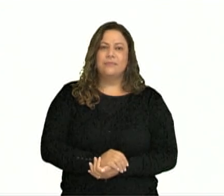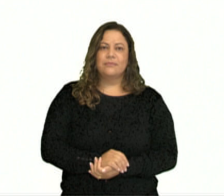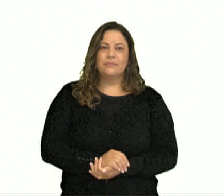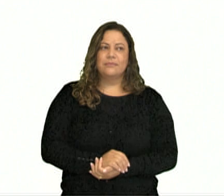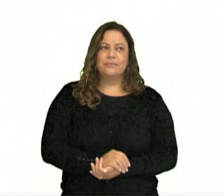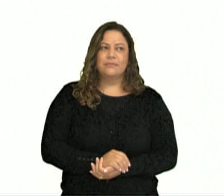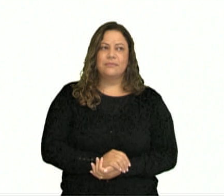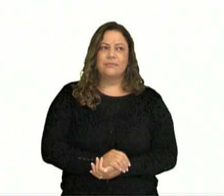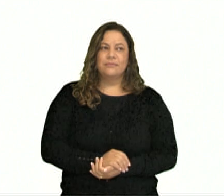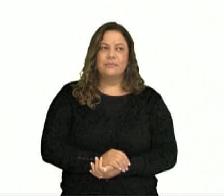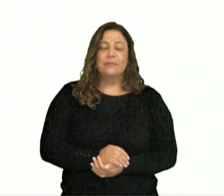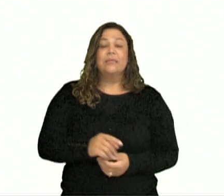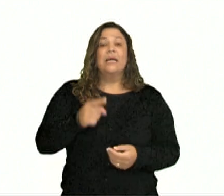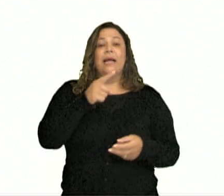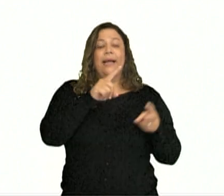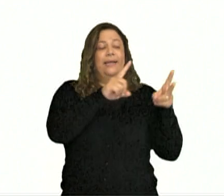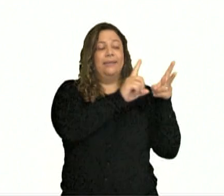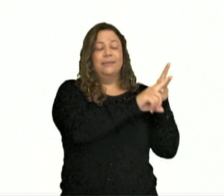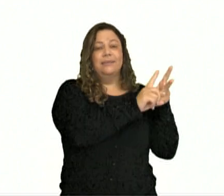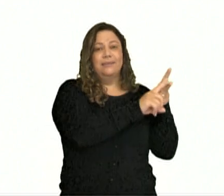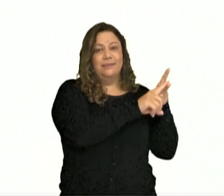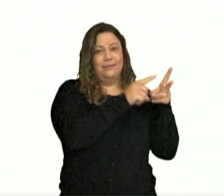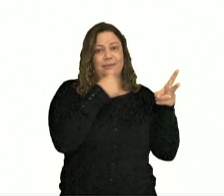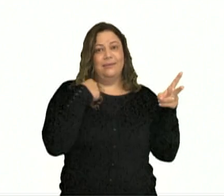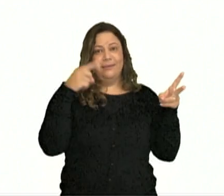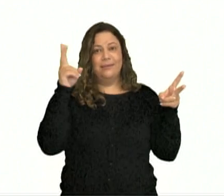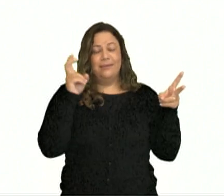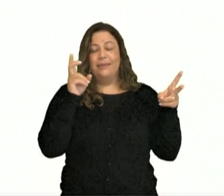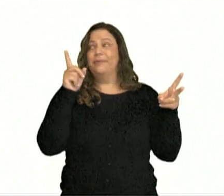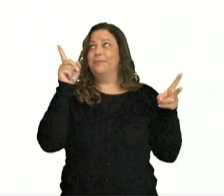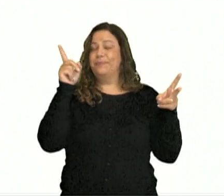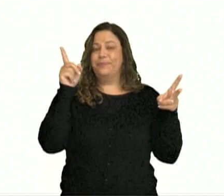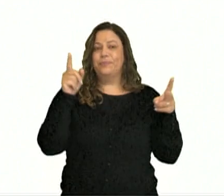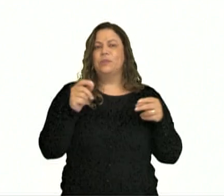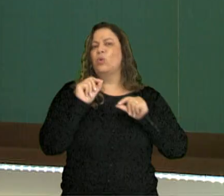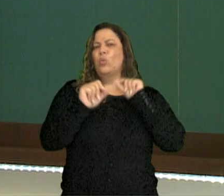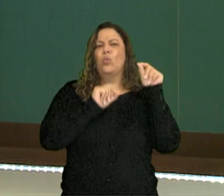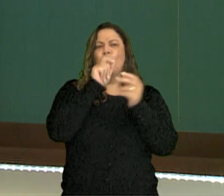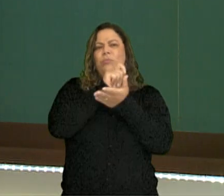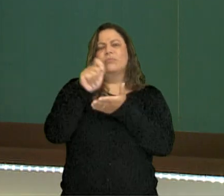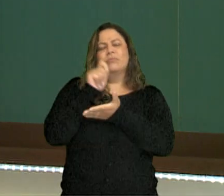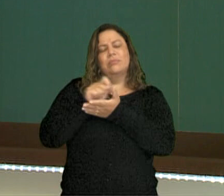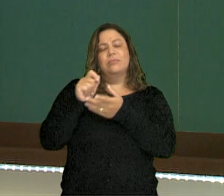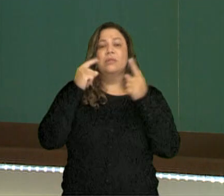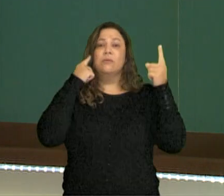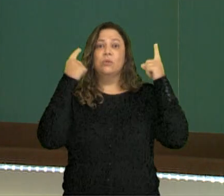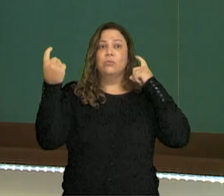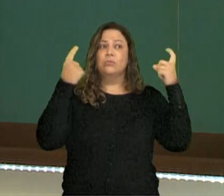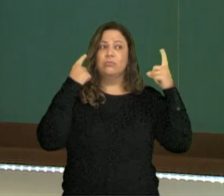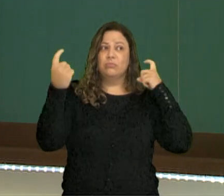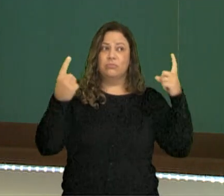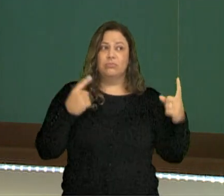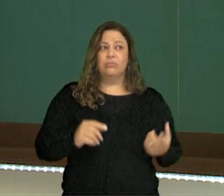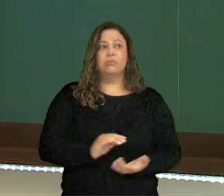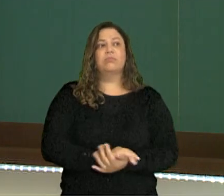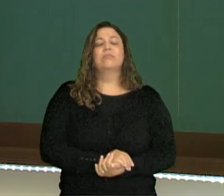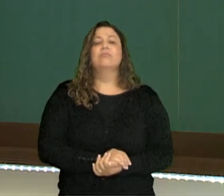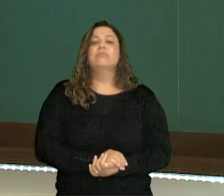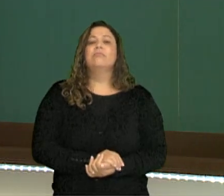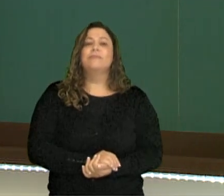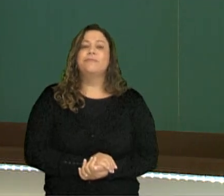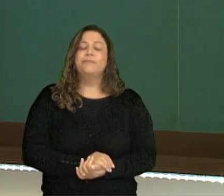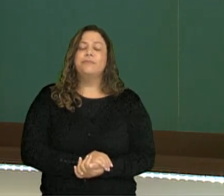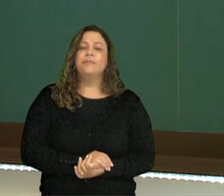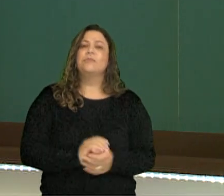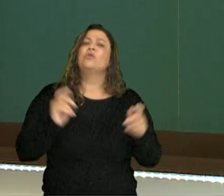Então, notação musical não convencional. Formas de escrever o som. Vamos ver aqui as possibilidades? Então, olha só. Né? Eu